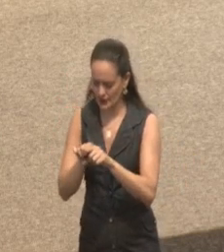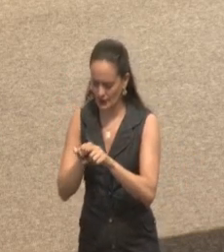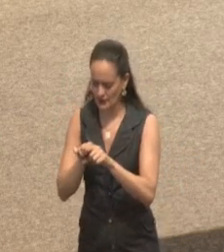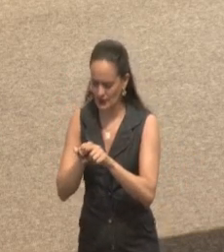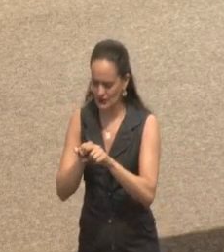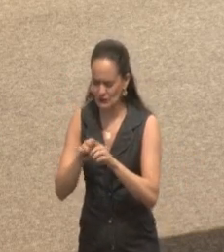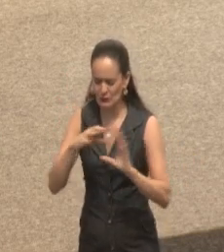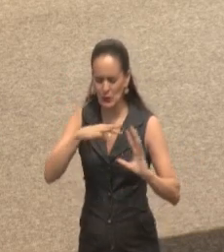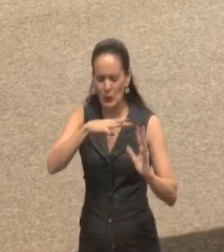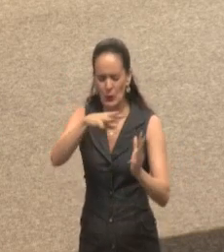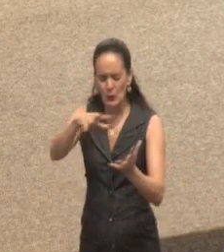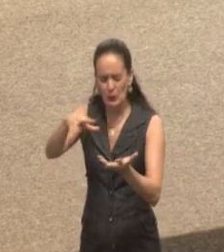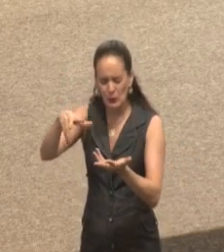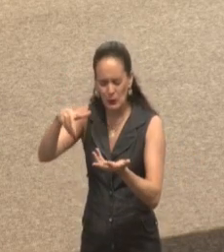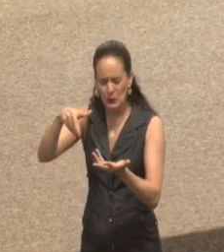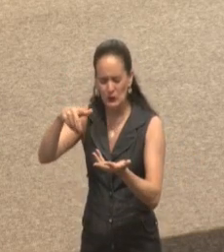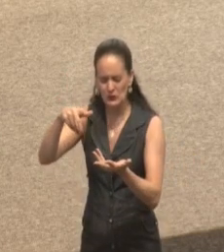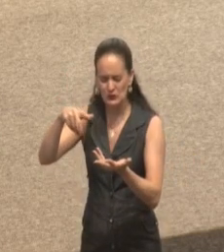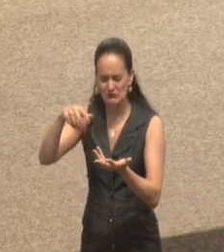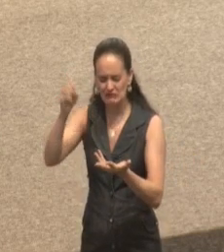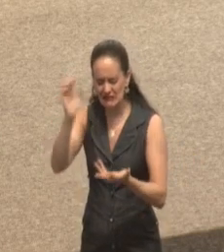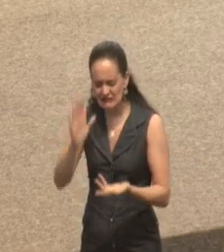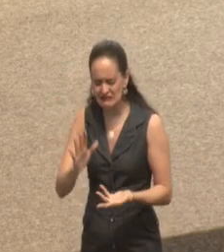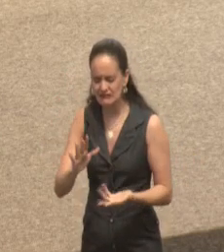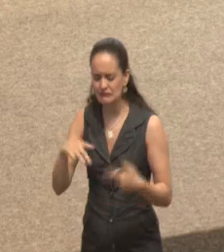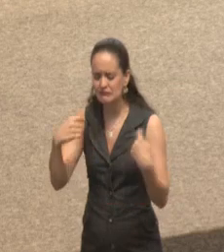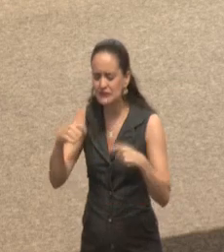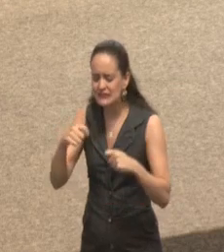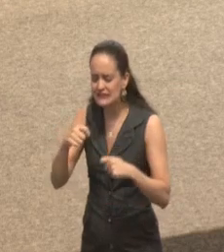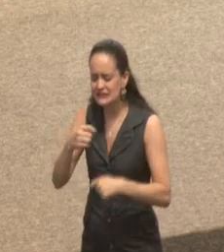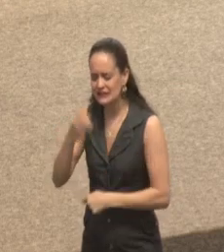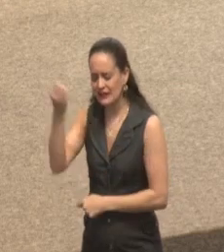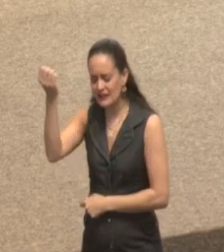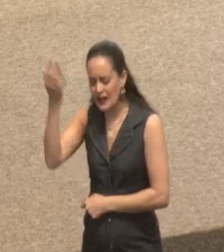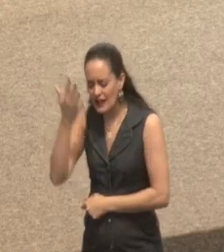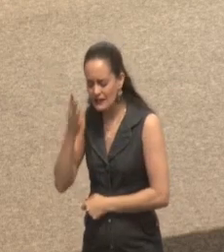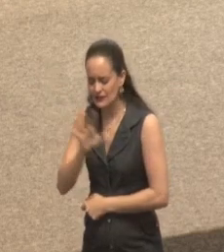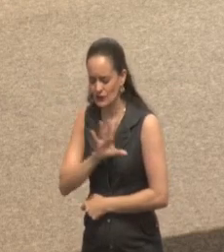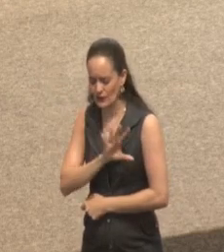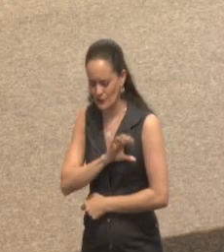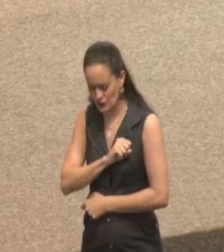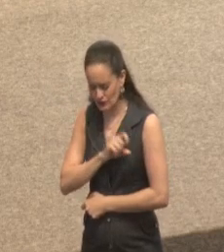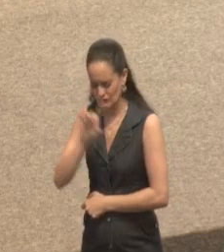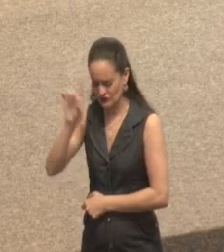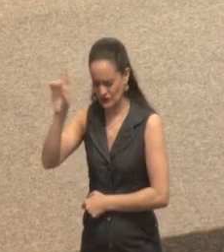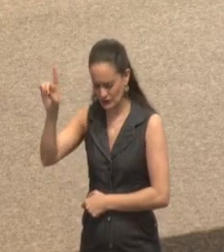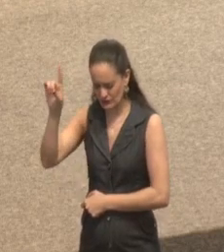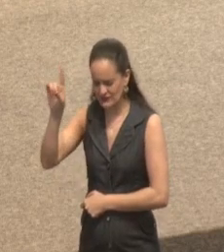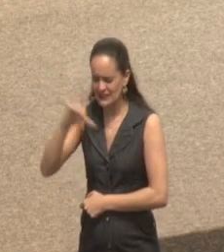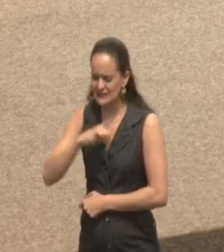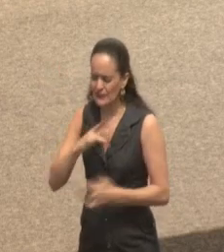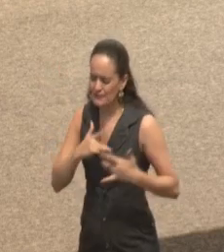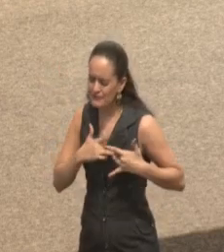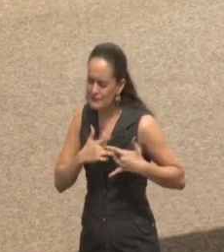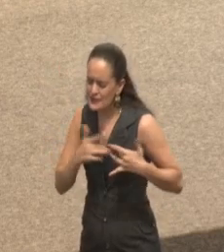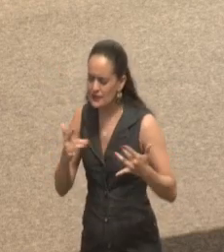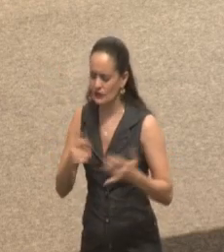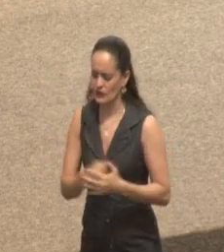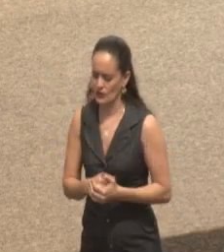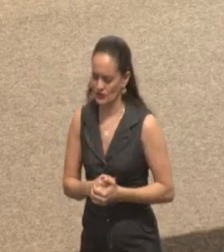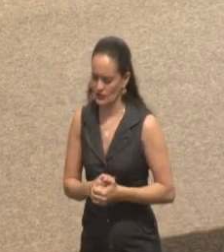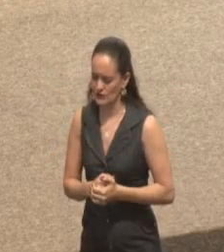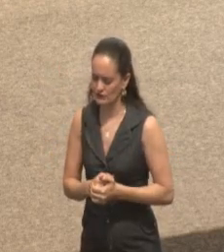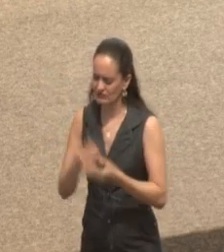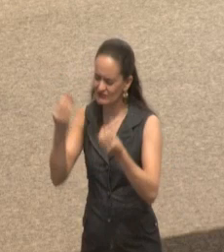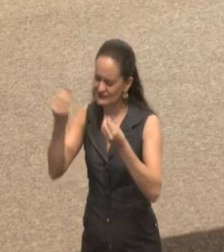afora, em tantos lugares precisando da tua graça e do teu amor. Ó Deus, tenha misericórdia, enche-nos, ó Deus,